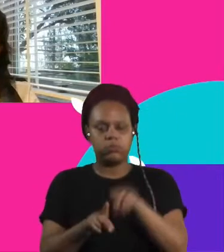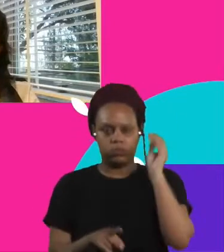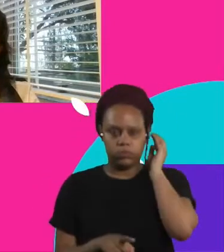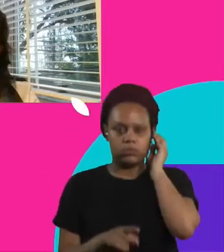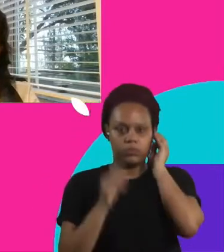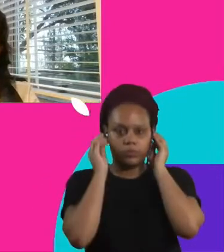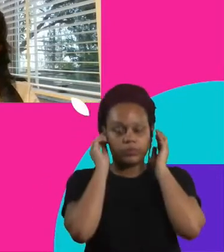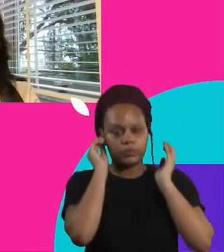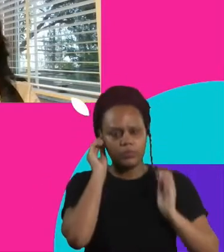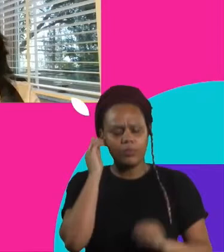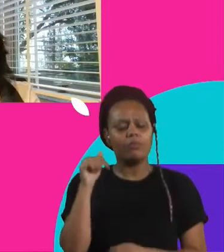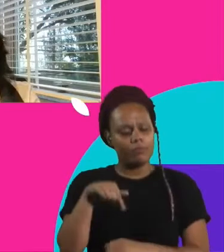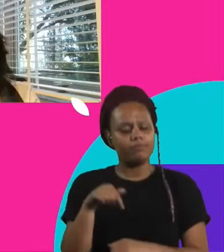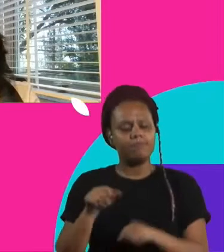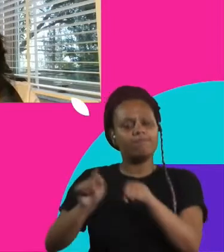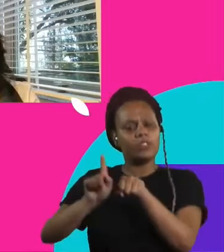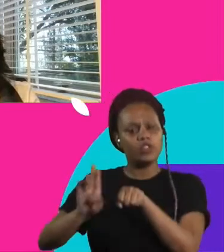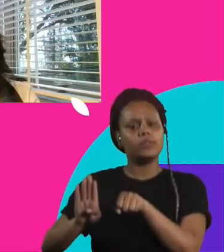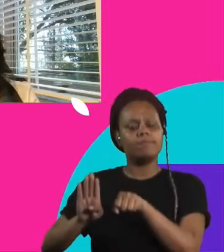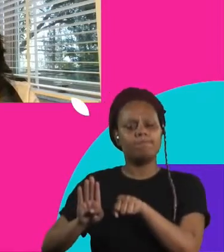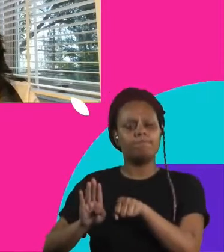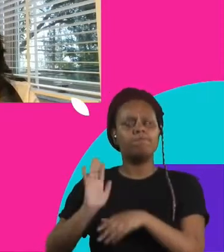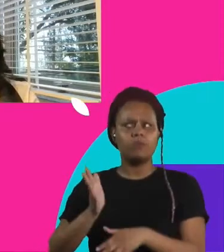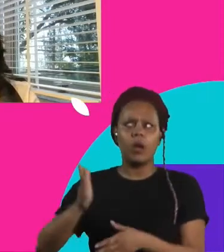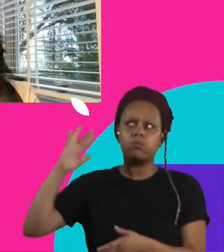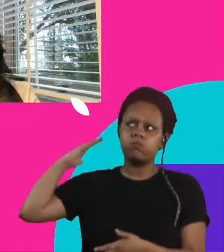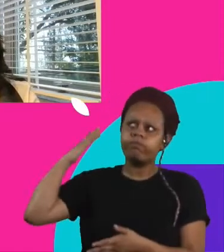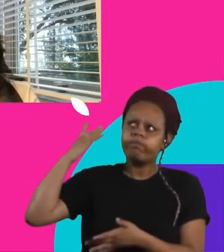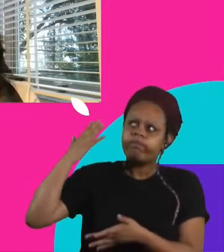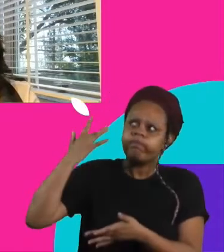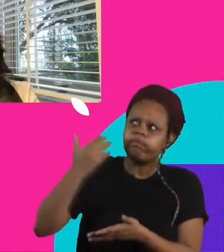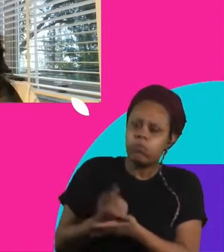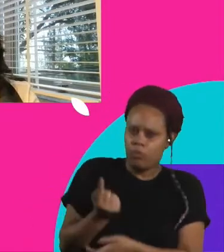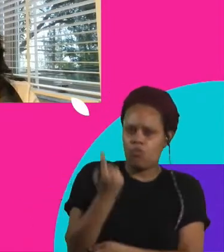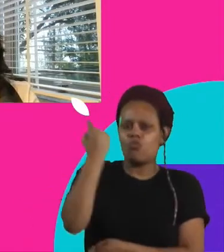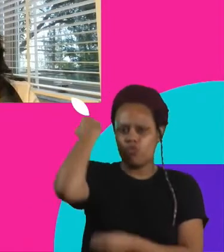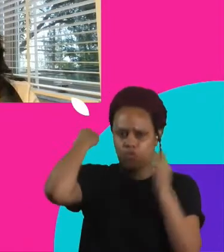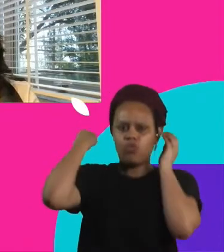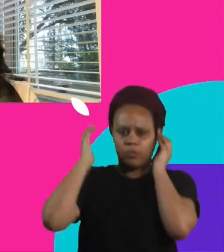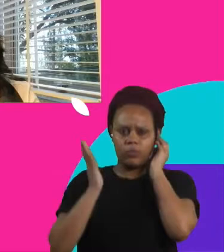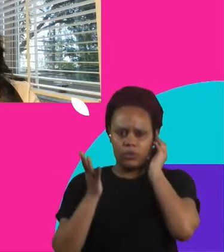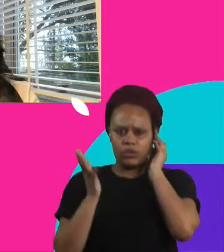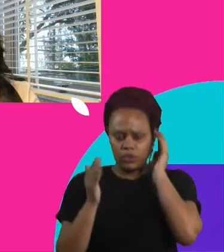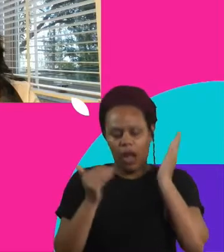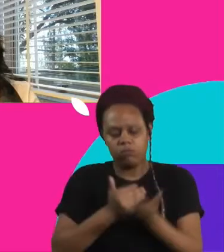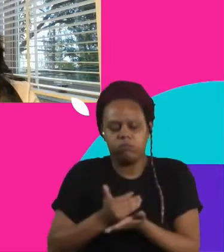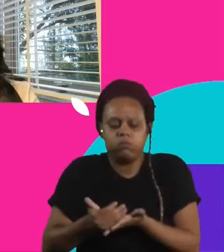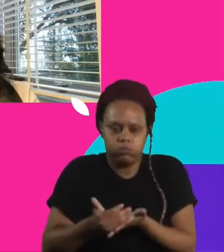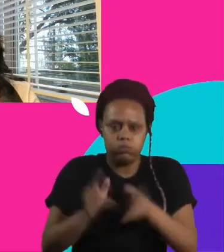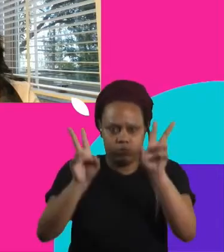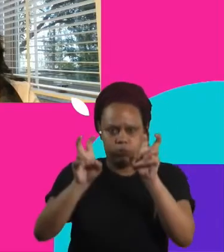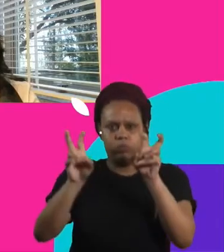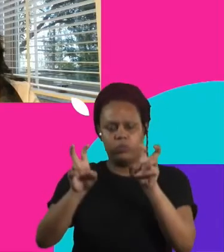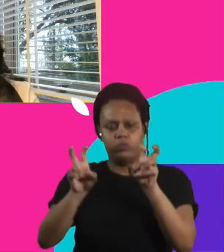o Social Good trouxe o tema já há algum tempo atrás, de uma forma super pioneira, da importância da educação